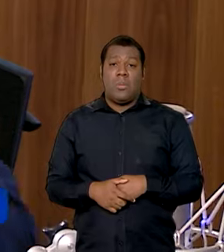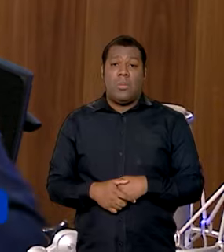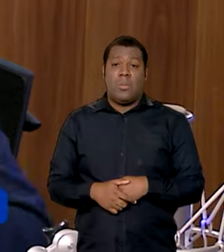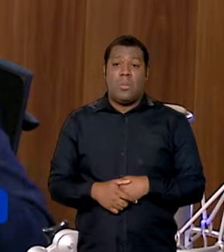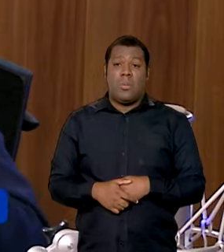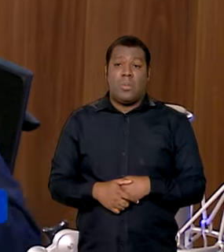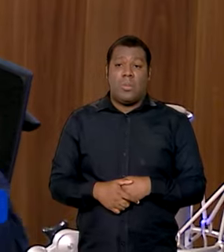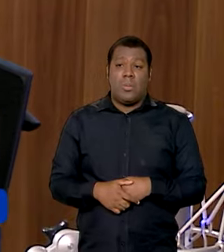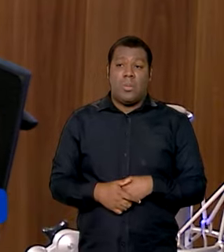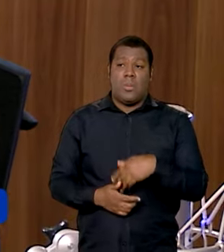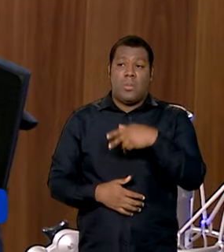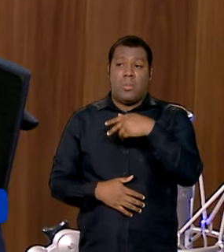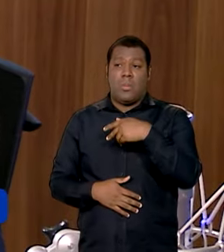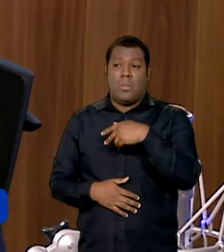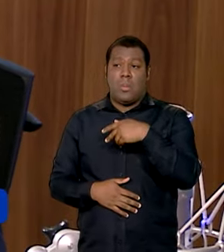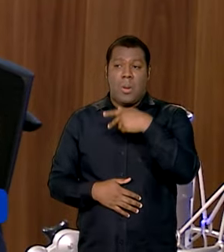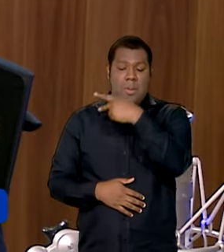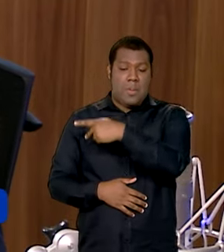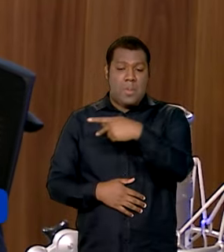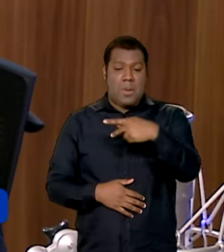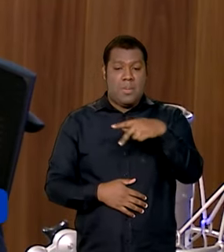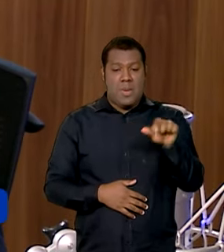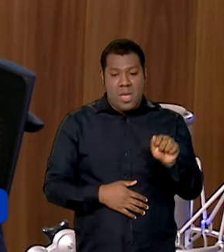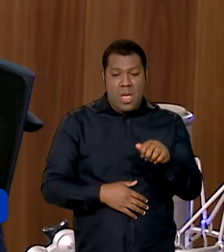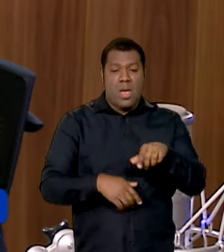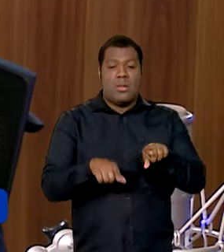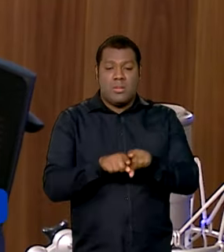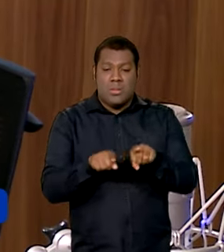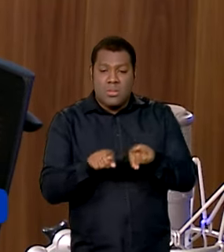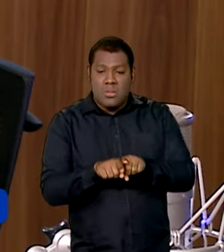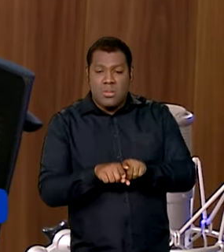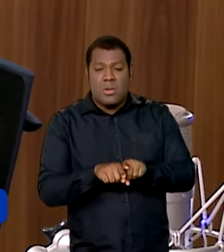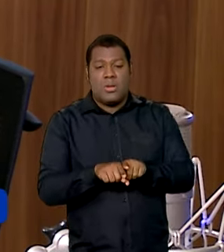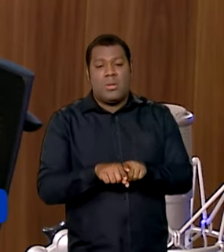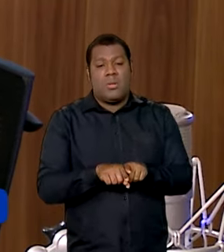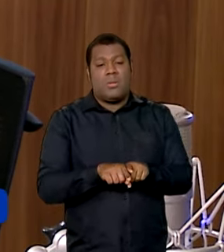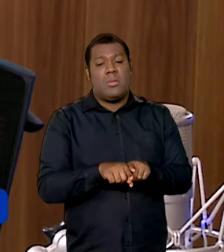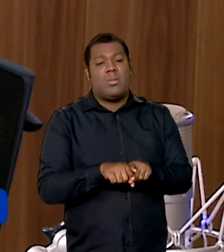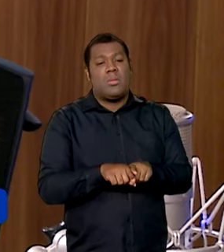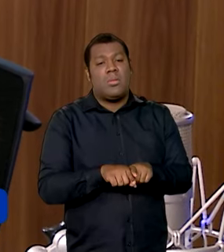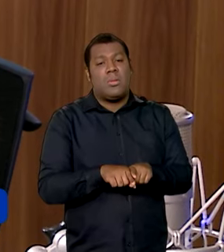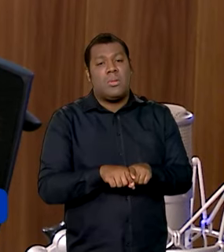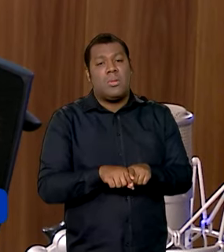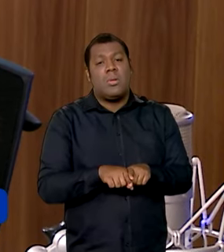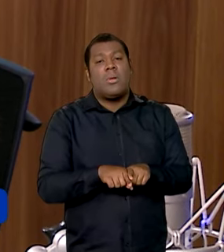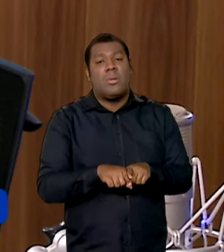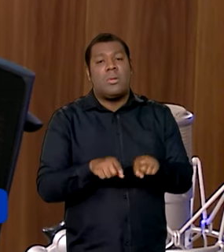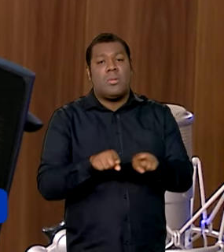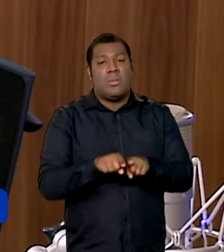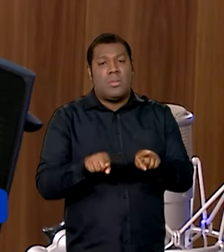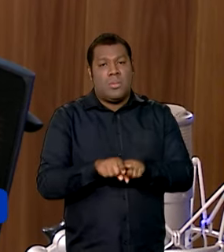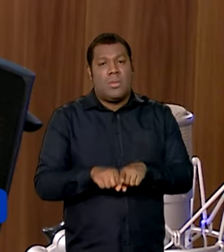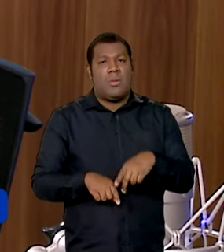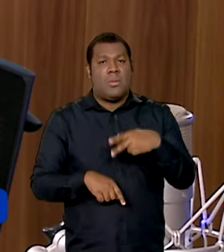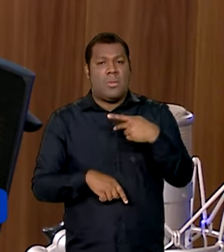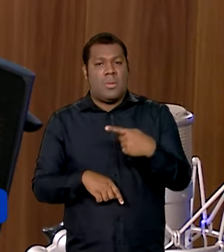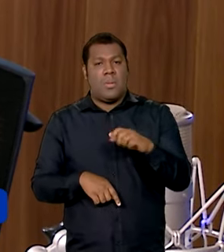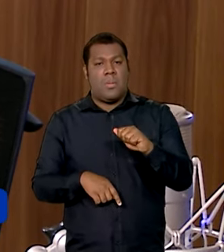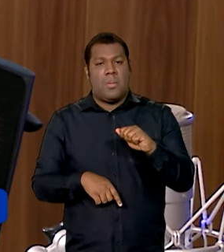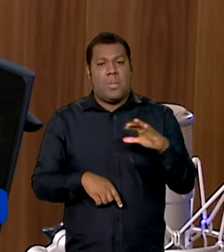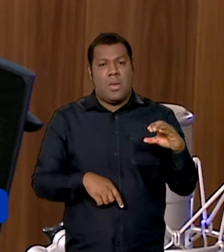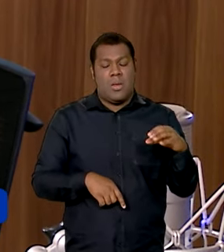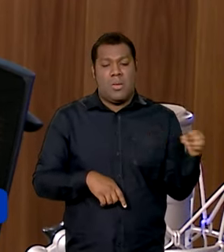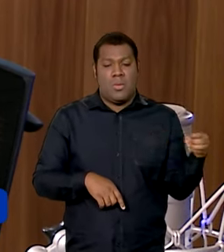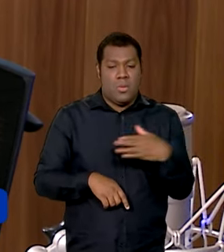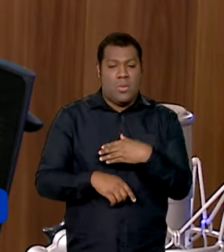Amazônia da região também de outras regiões e está assegurado no Novo Pack se eu não estou enganado